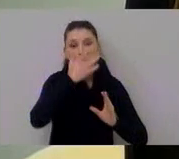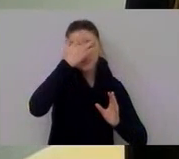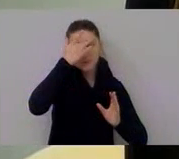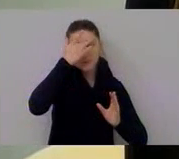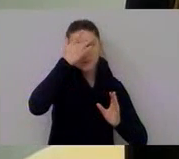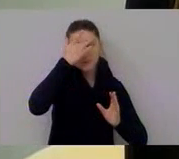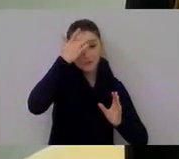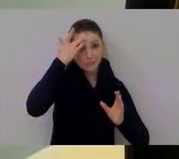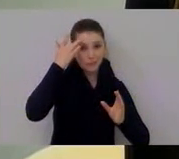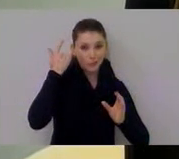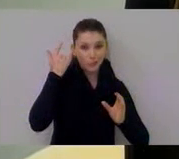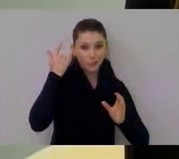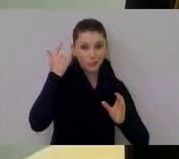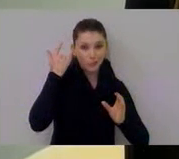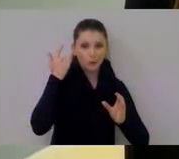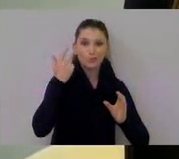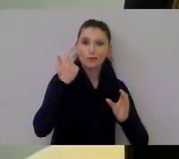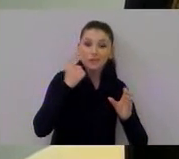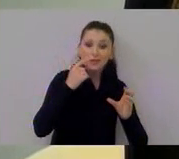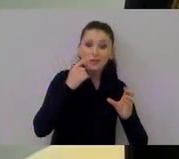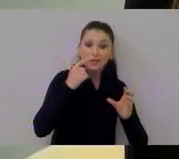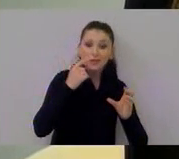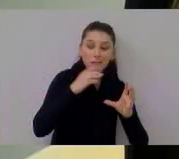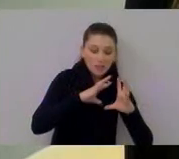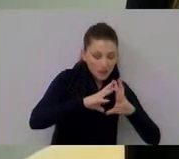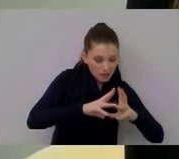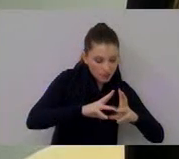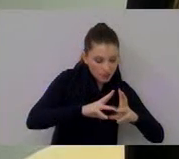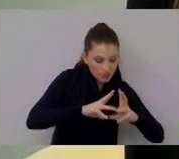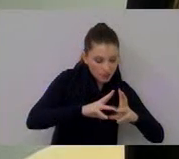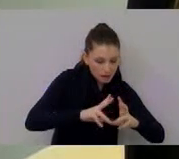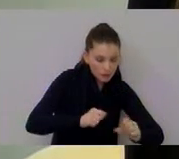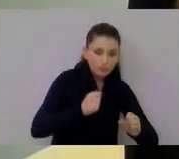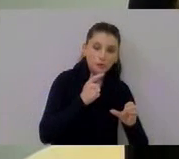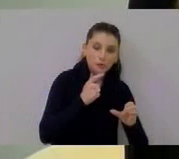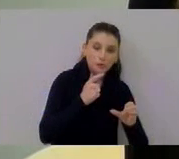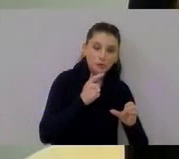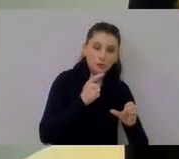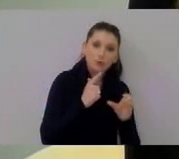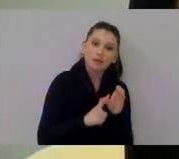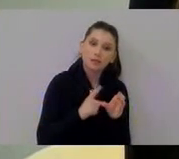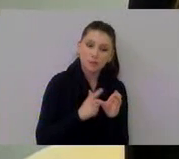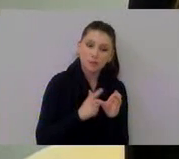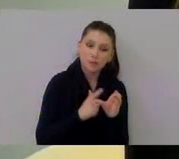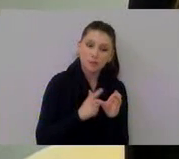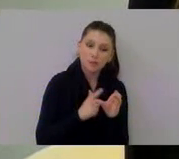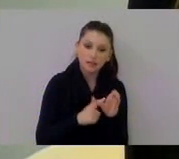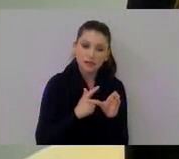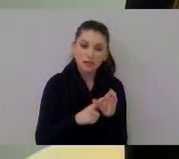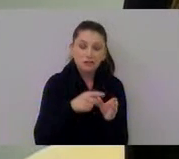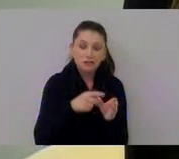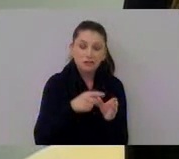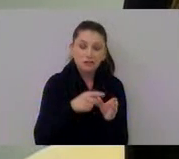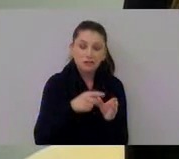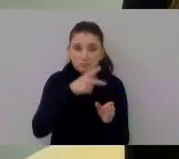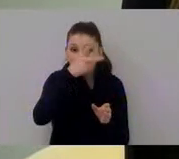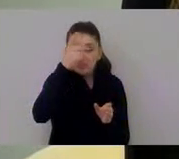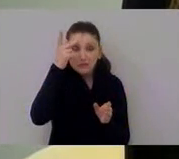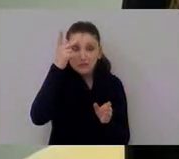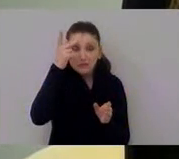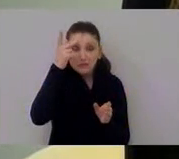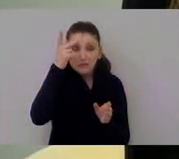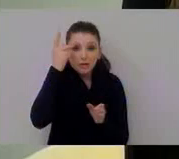via SDR. E a prefeitura não pode Criciúma ainda não concretizou o